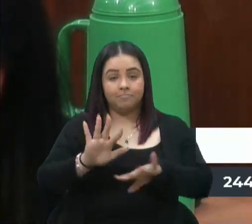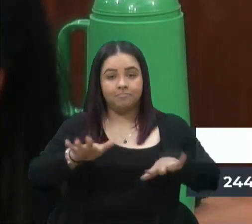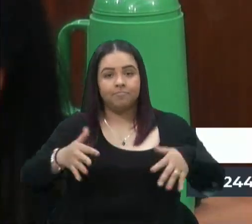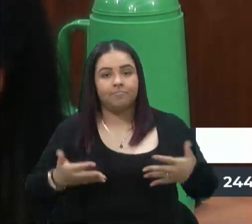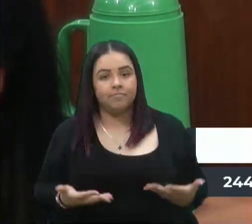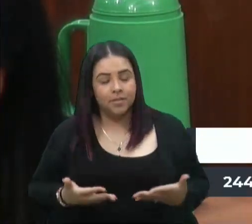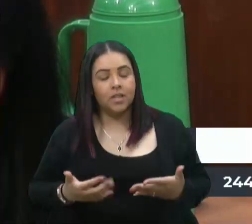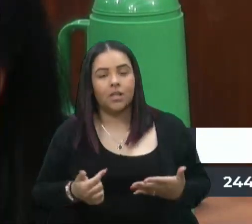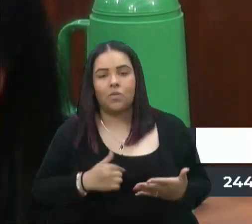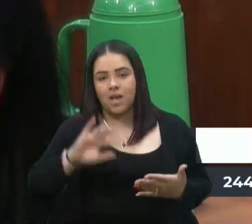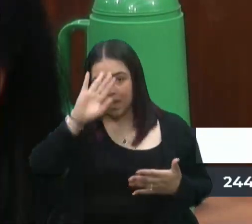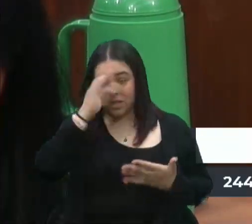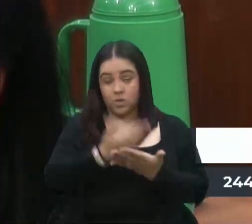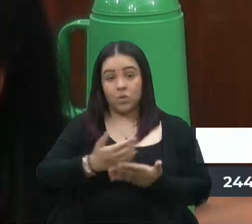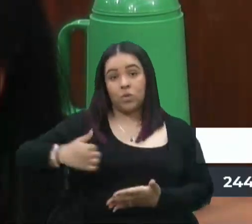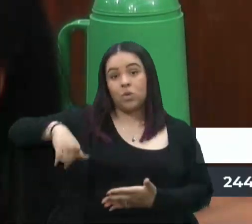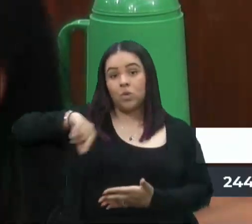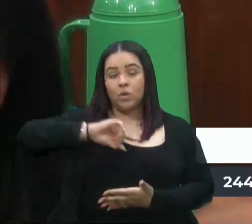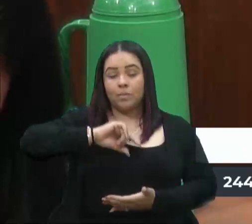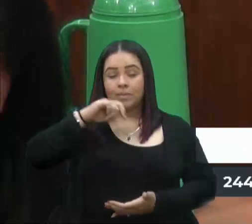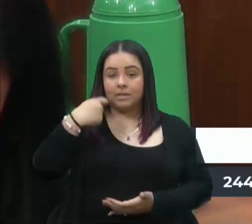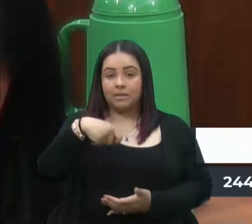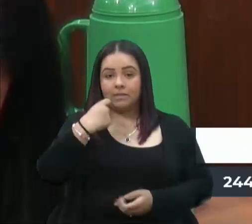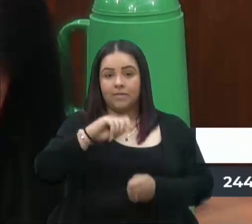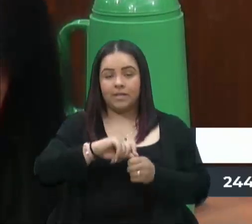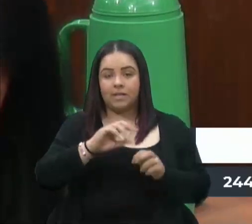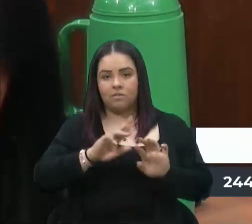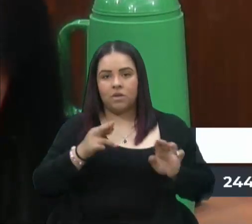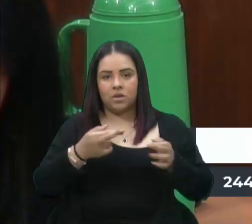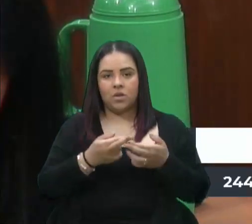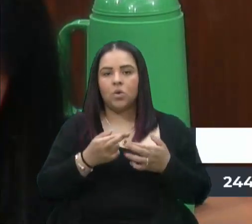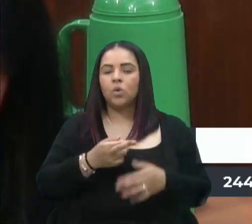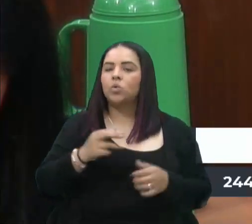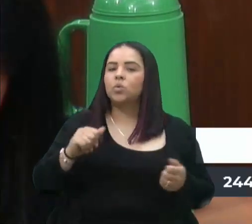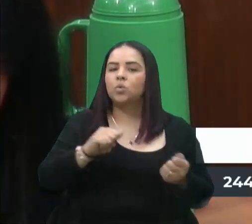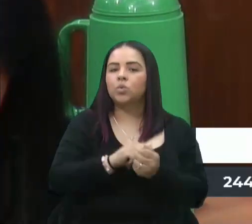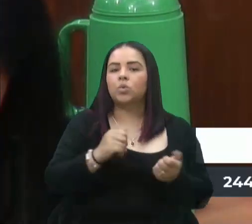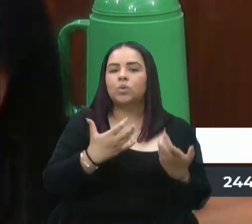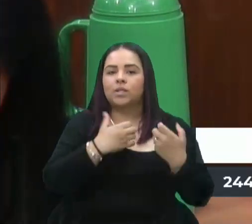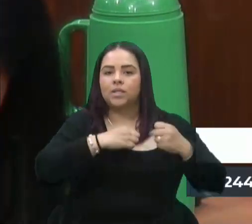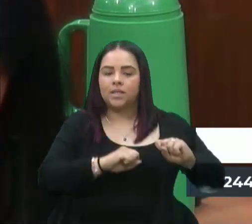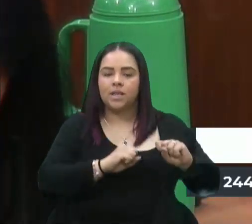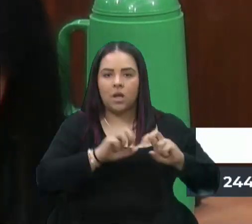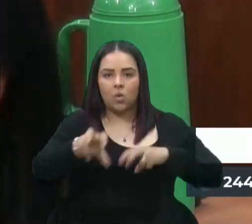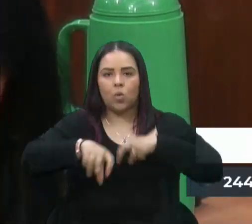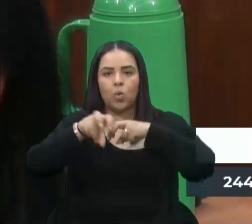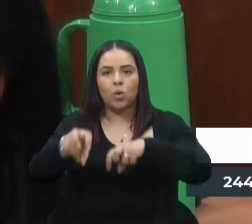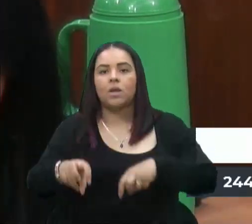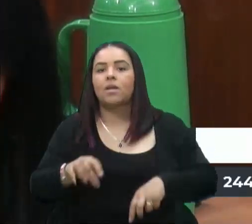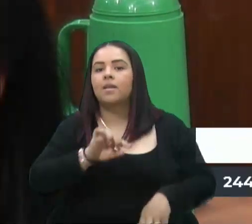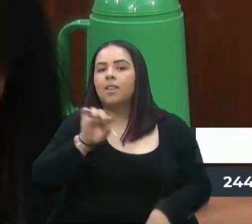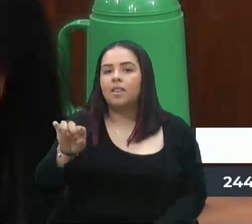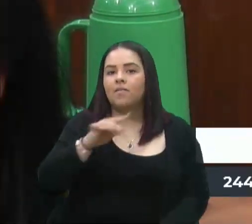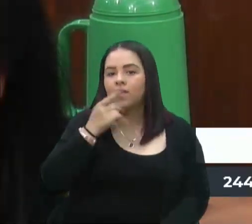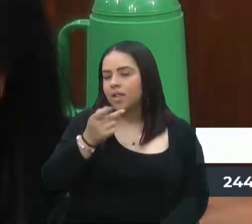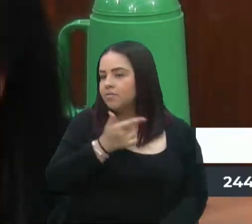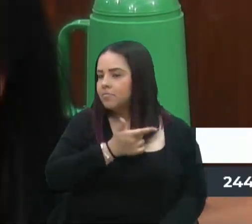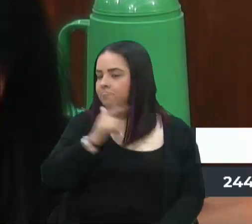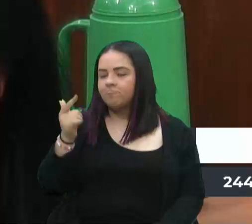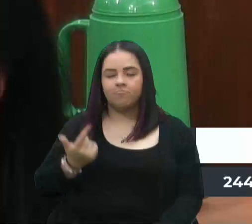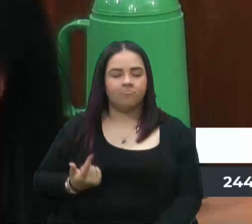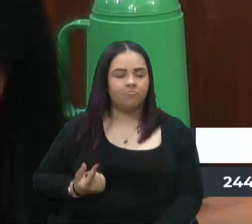eu acredito que agora nós temos que fazer uma reunião com a Secretaria da Agricultura, que diz que não tem